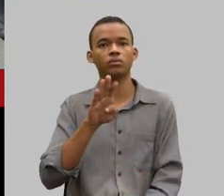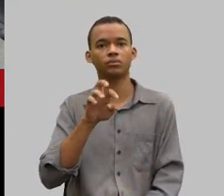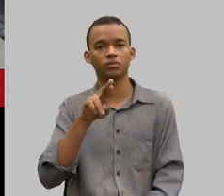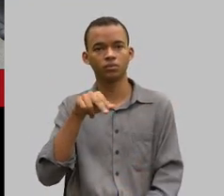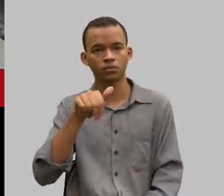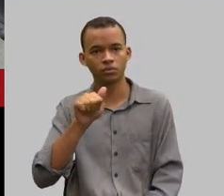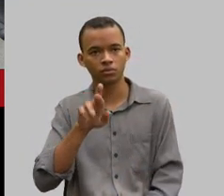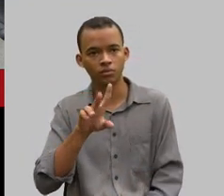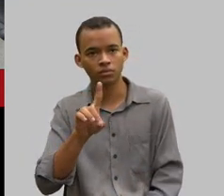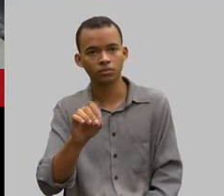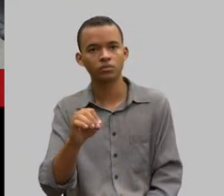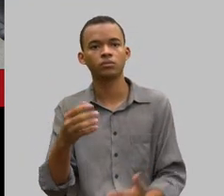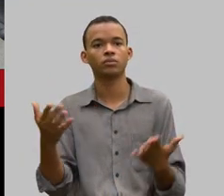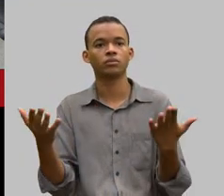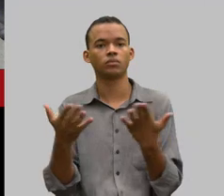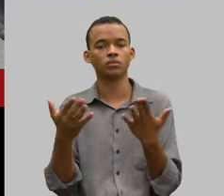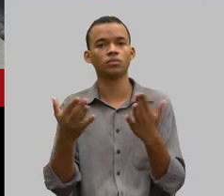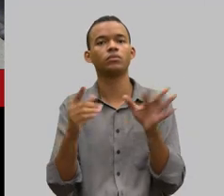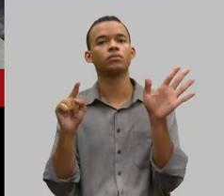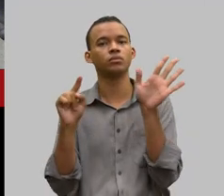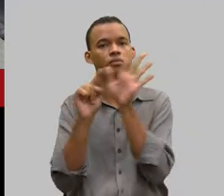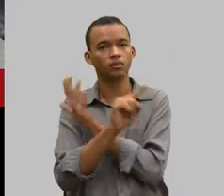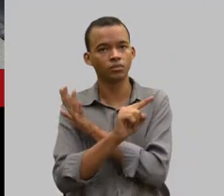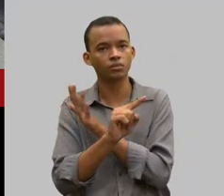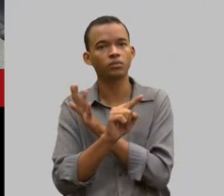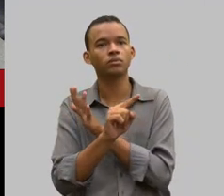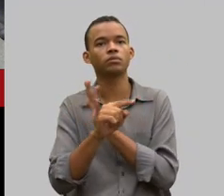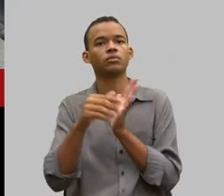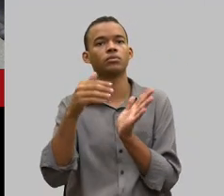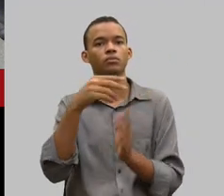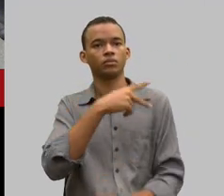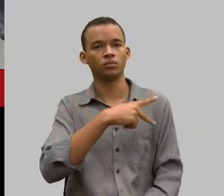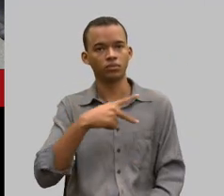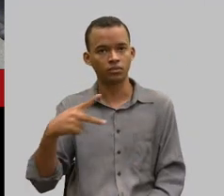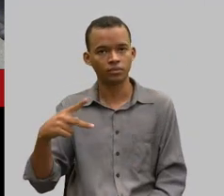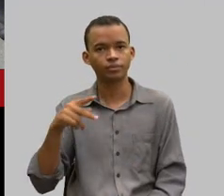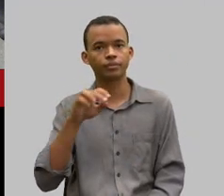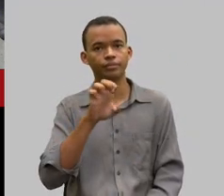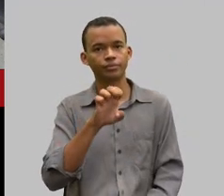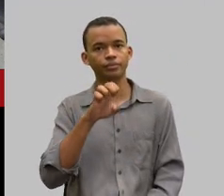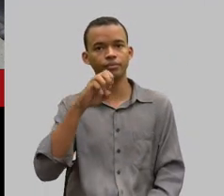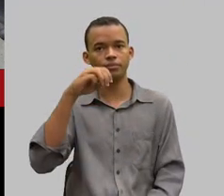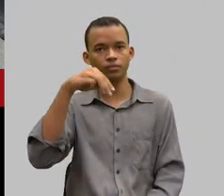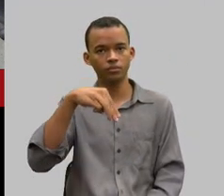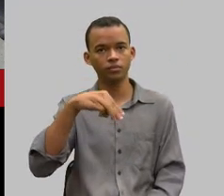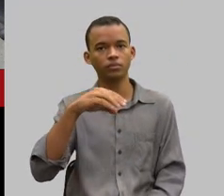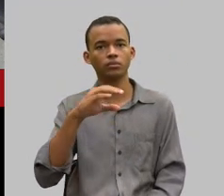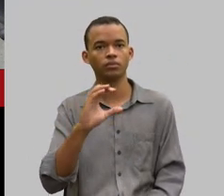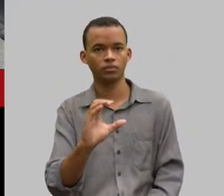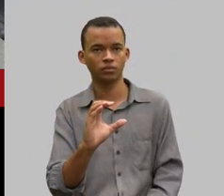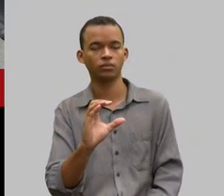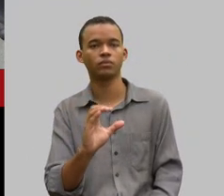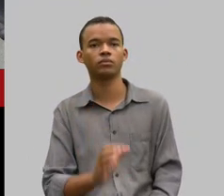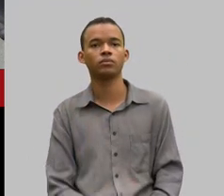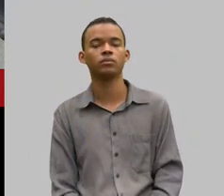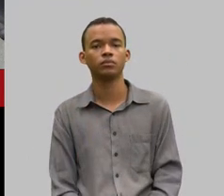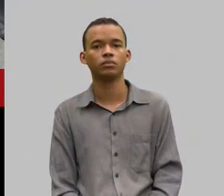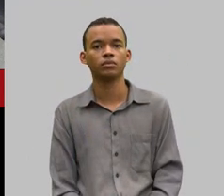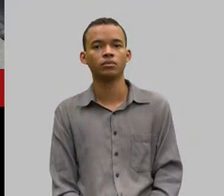a pergunta endereçada ao presidente da empresa Mineira de